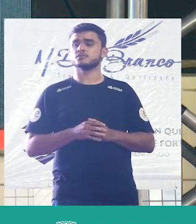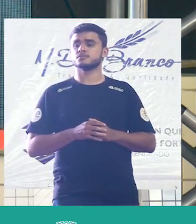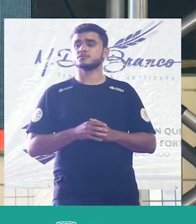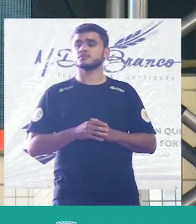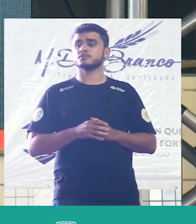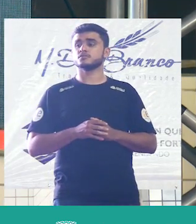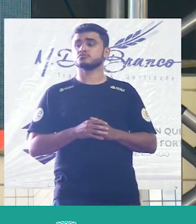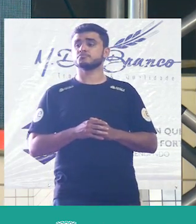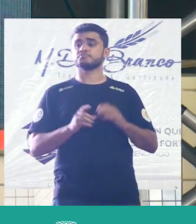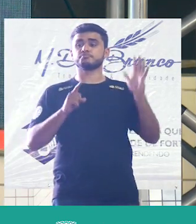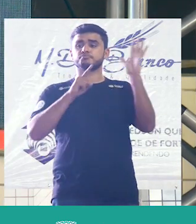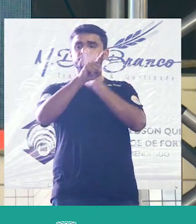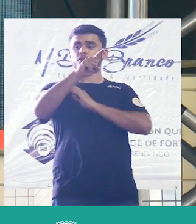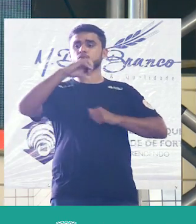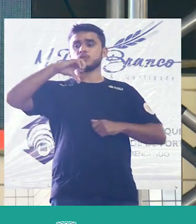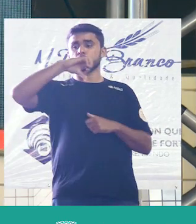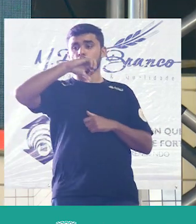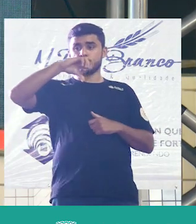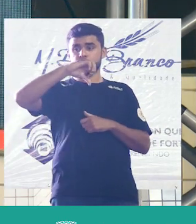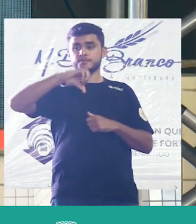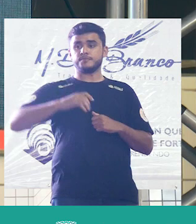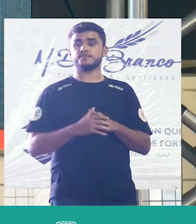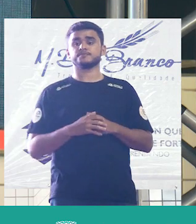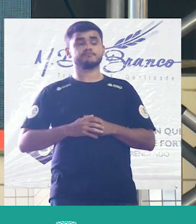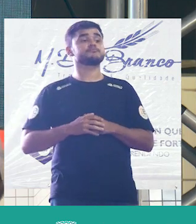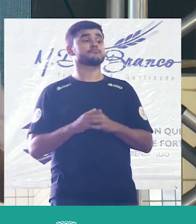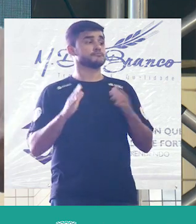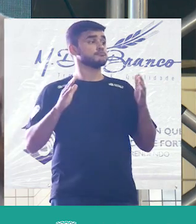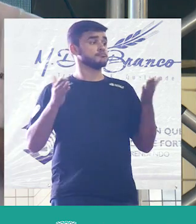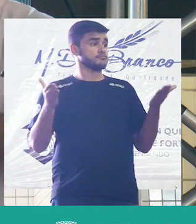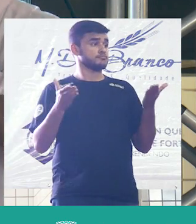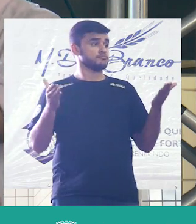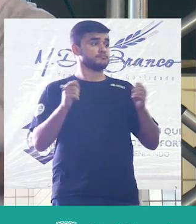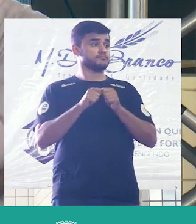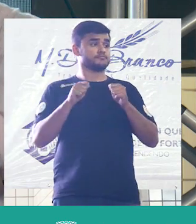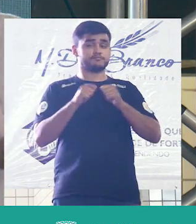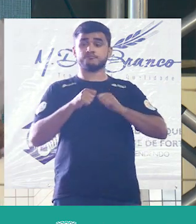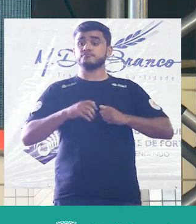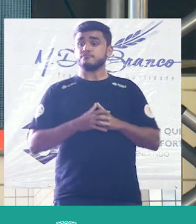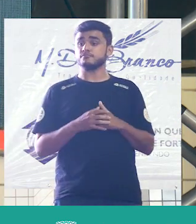é a de número 9, de classe também.